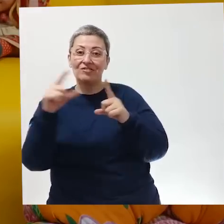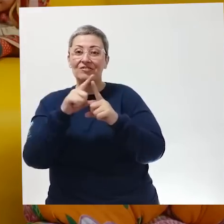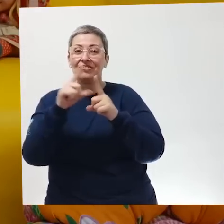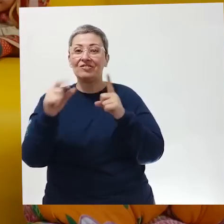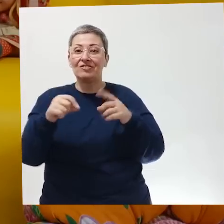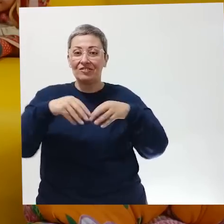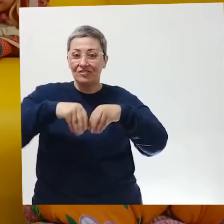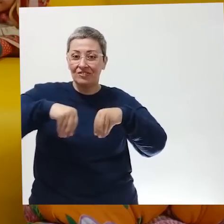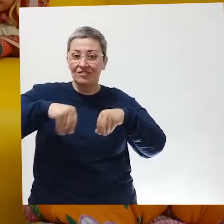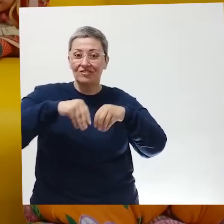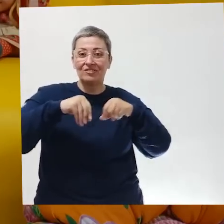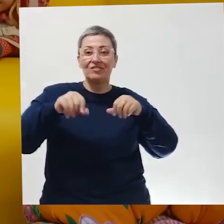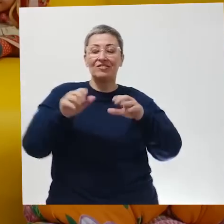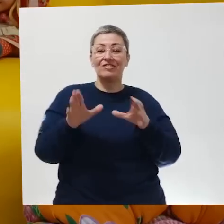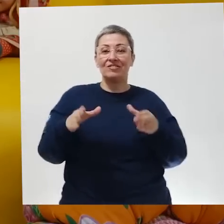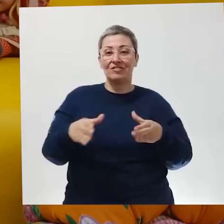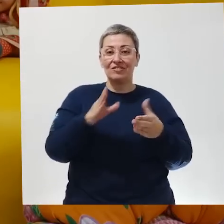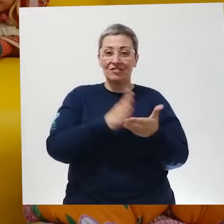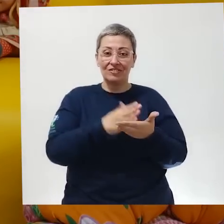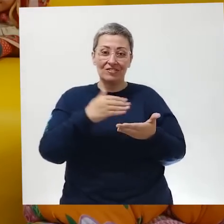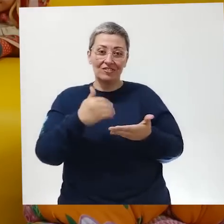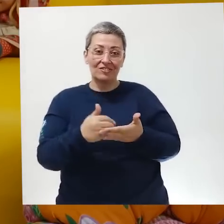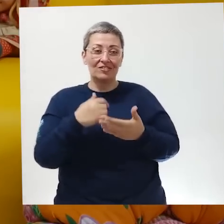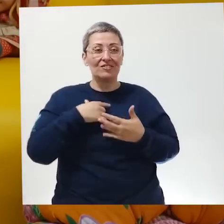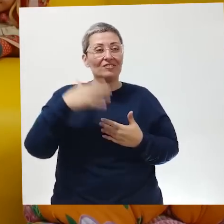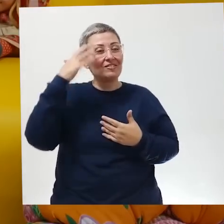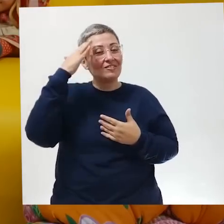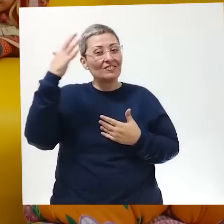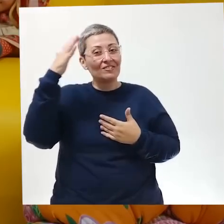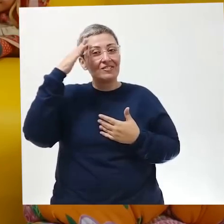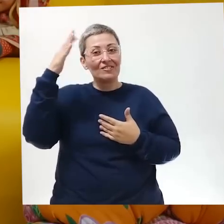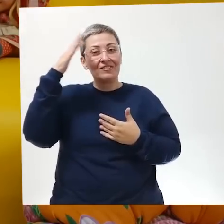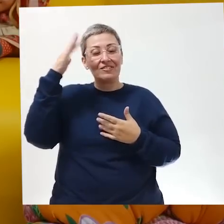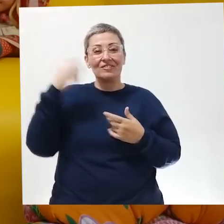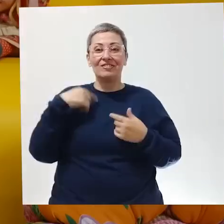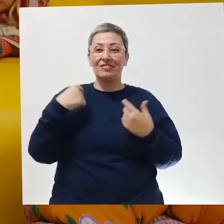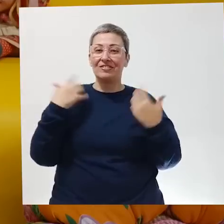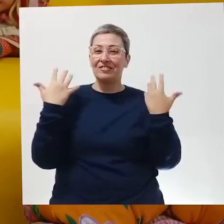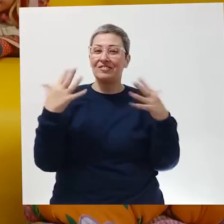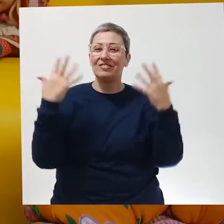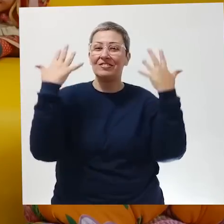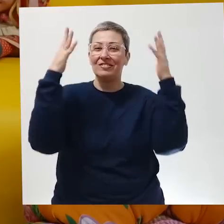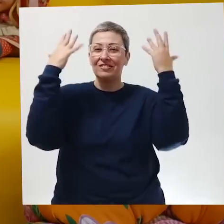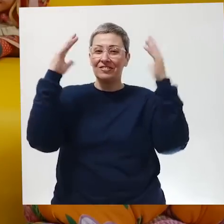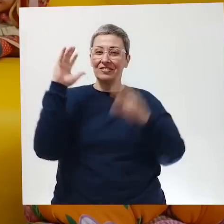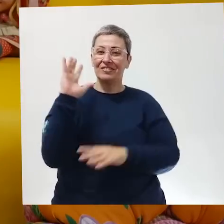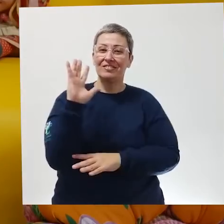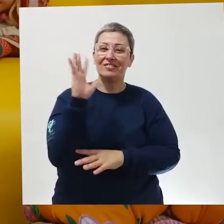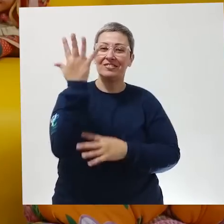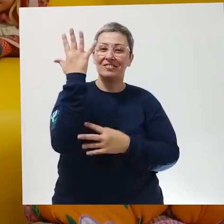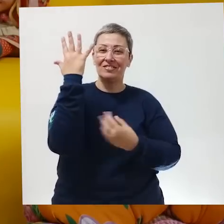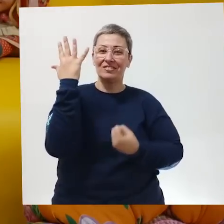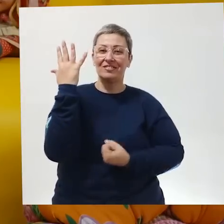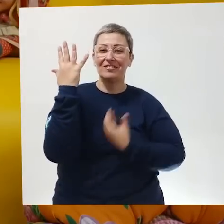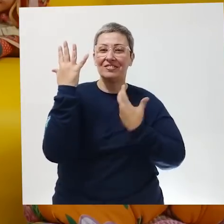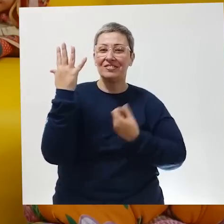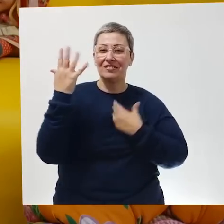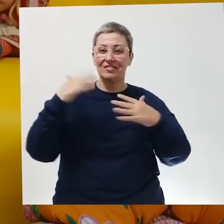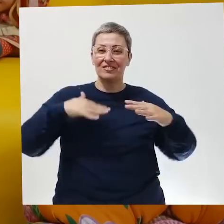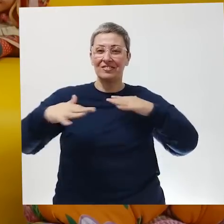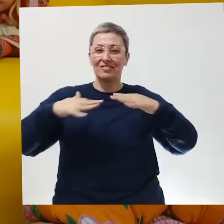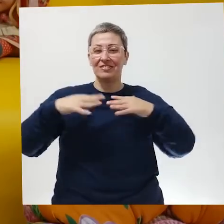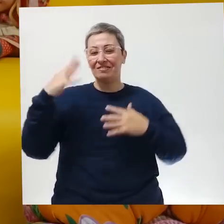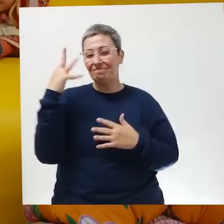na terra do nosso bolo imaginário. Viva o nosso pé de poesia nesse